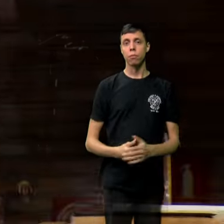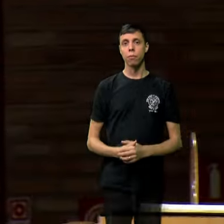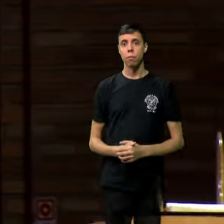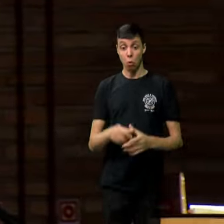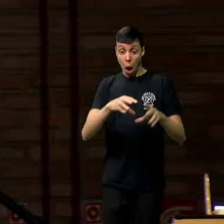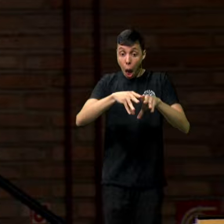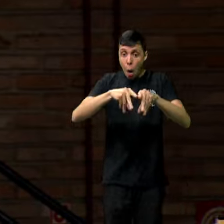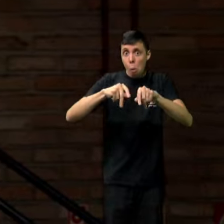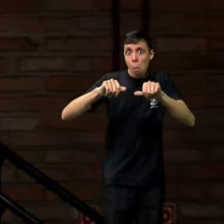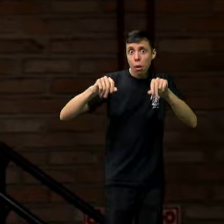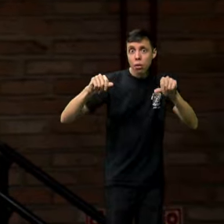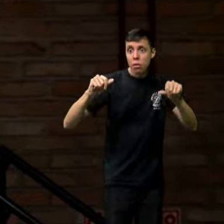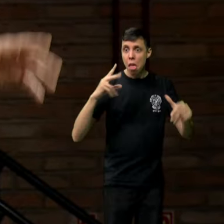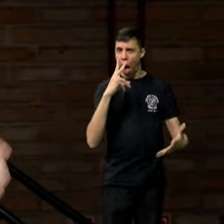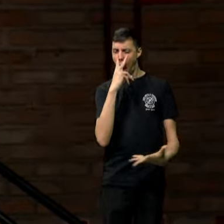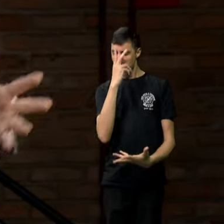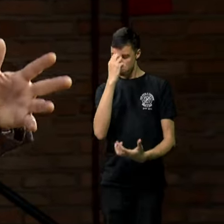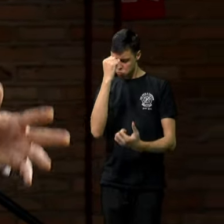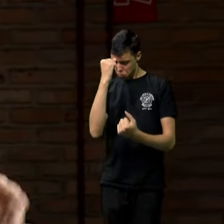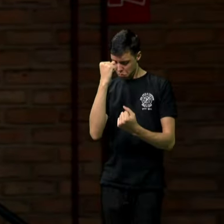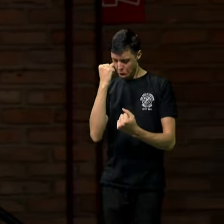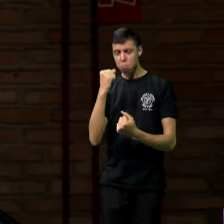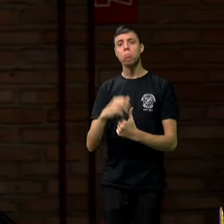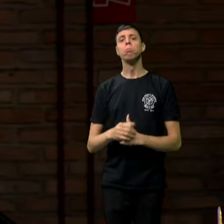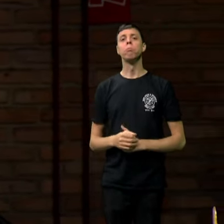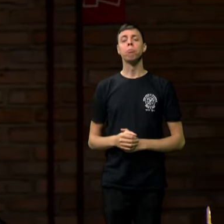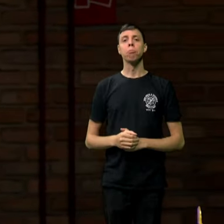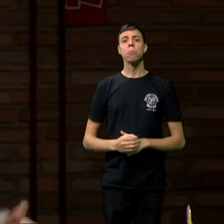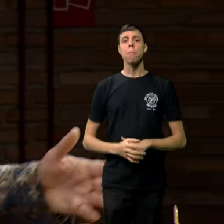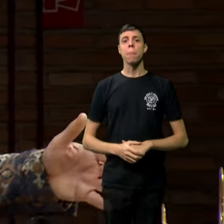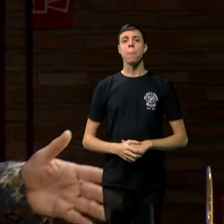Sim ou não? Se você tivesse só